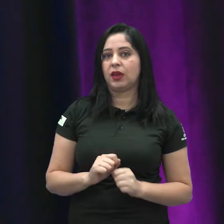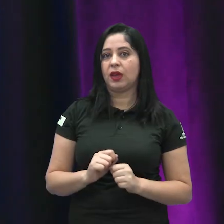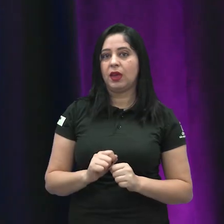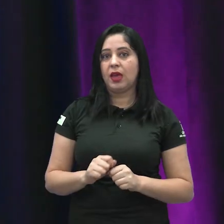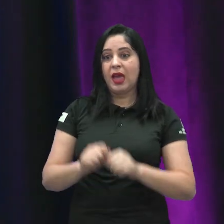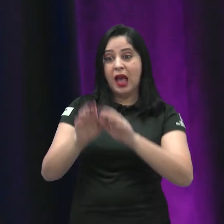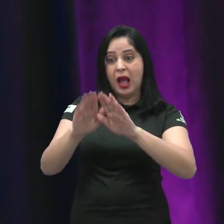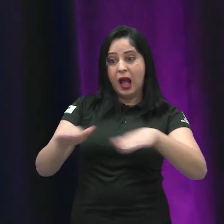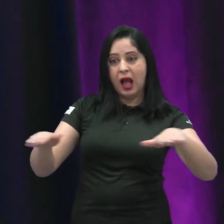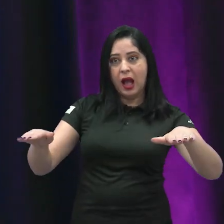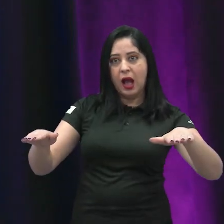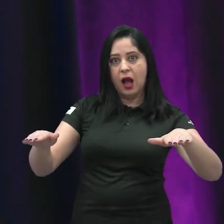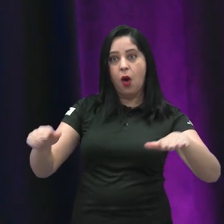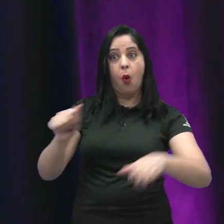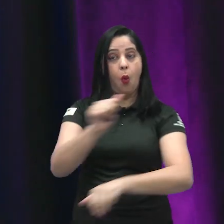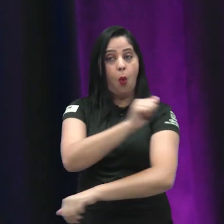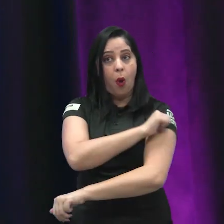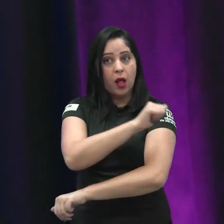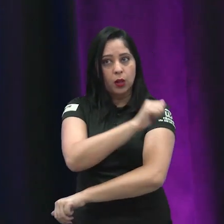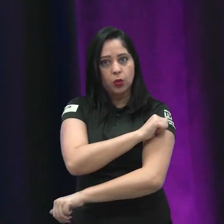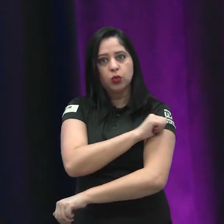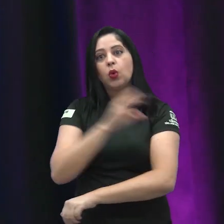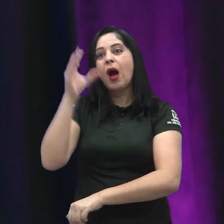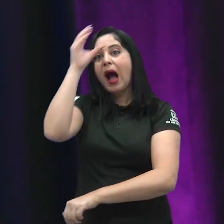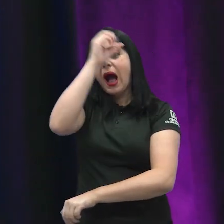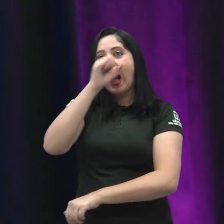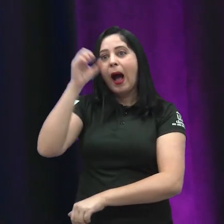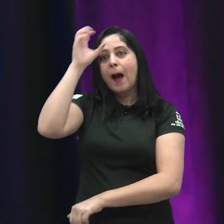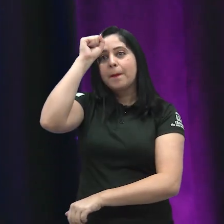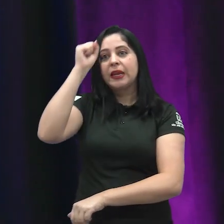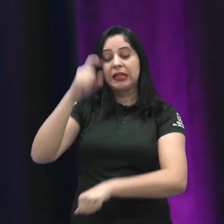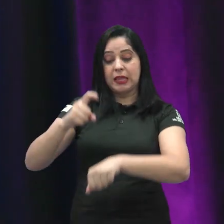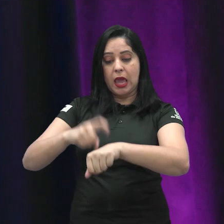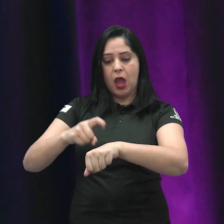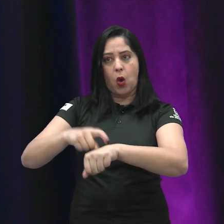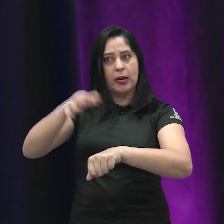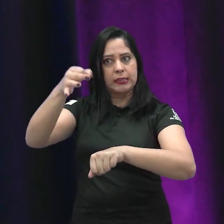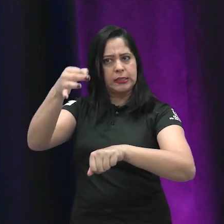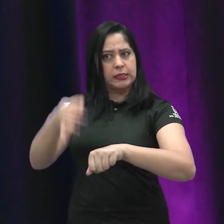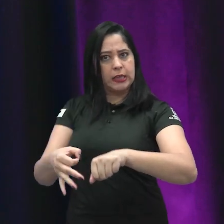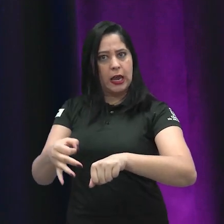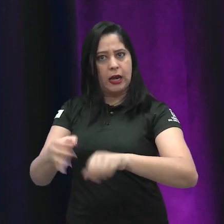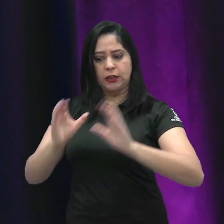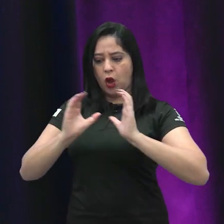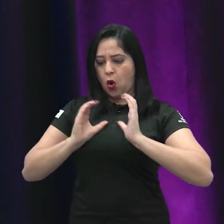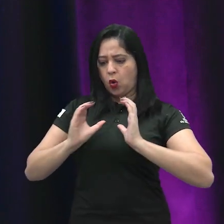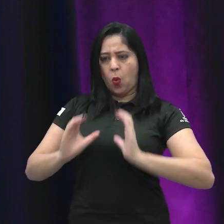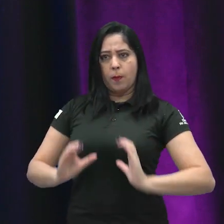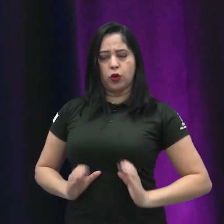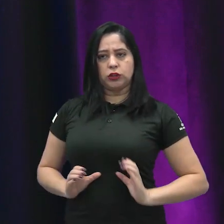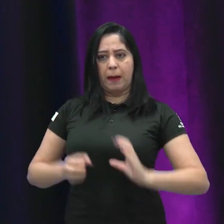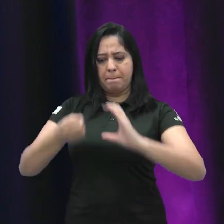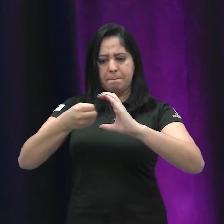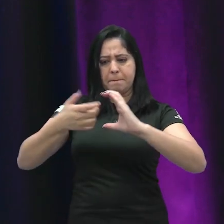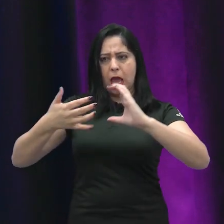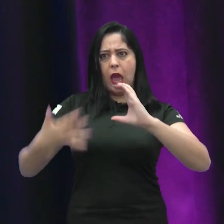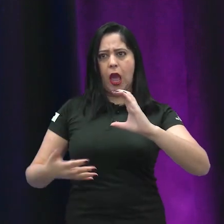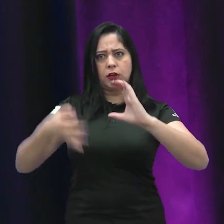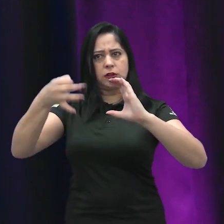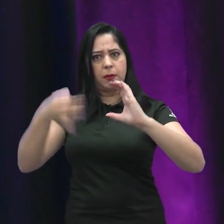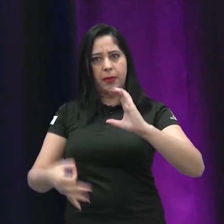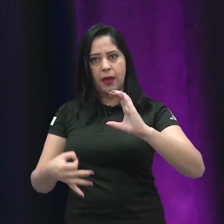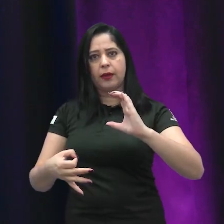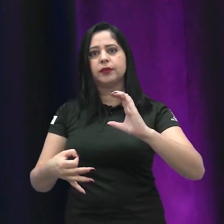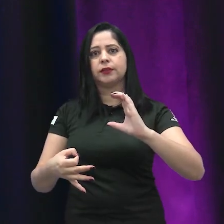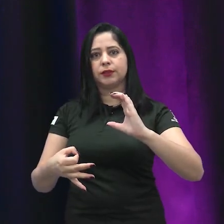essa condição do aluno ser pontual, ter uma boa referência, ter um bom caráter, uma